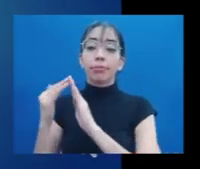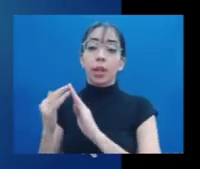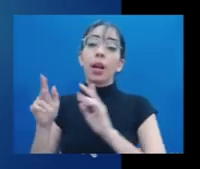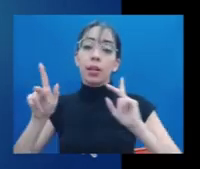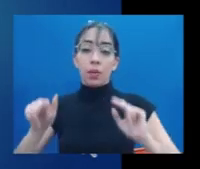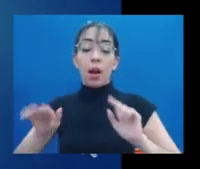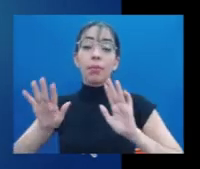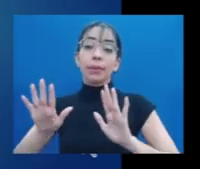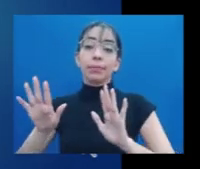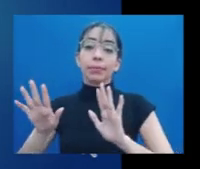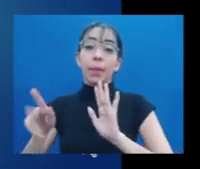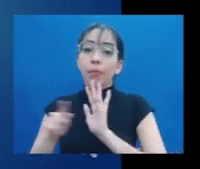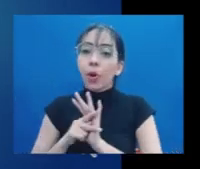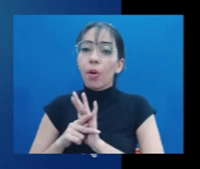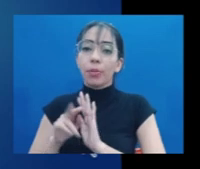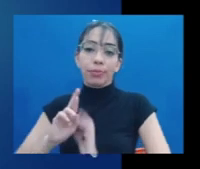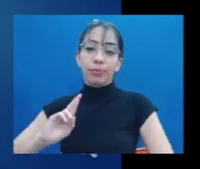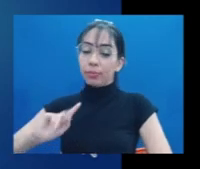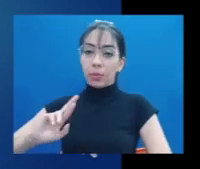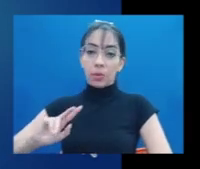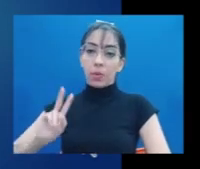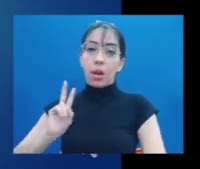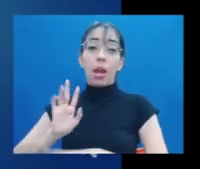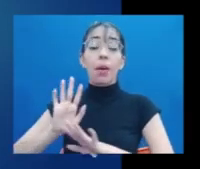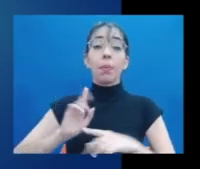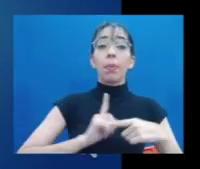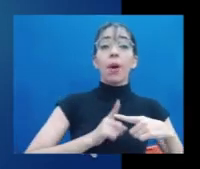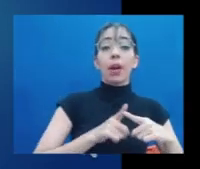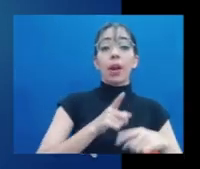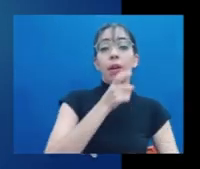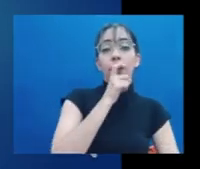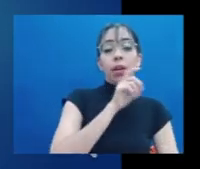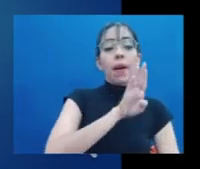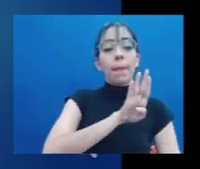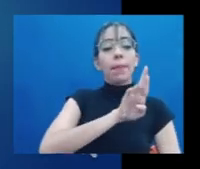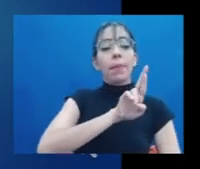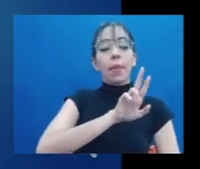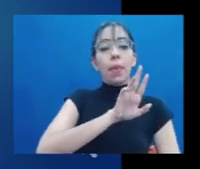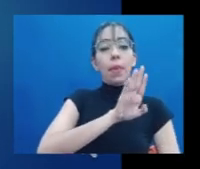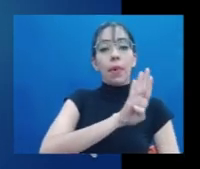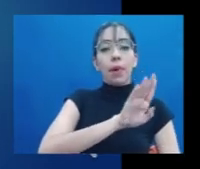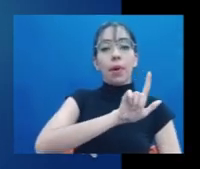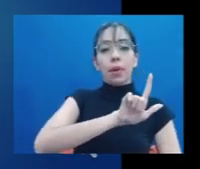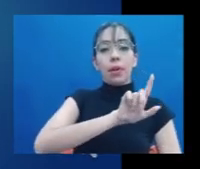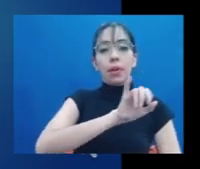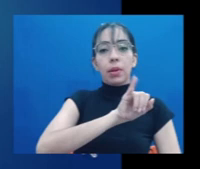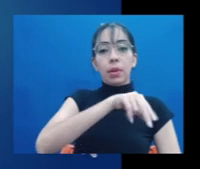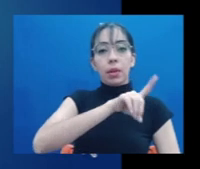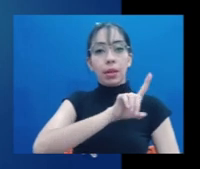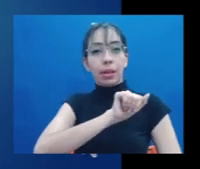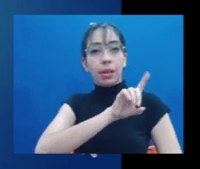aí de acidente. Então, aqui são as características que a gente tem dessas geladeiras blindadas, que né,